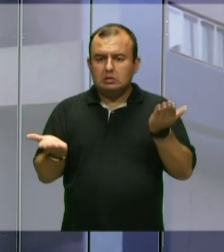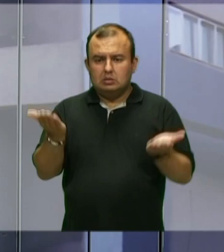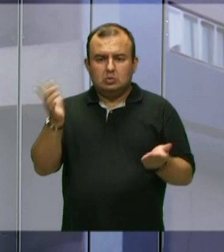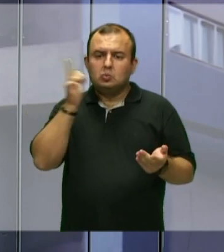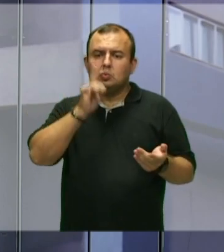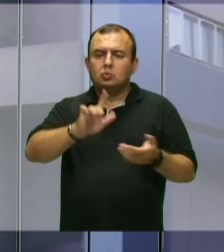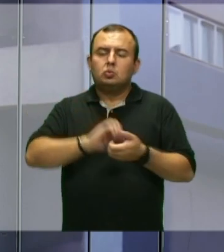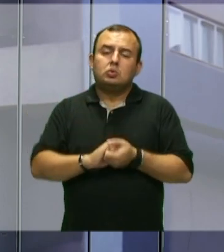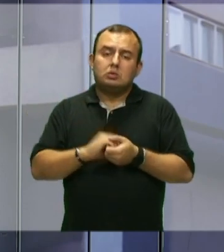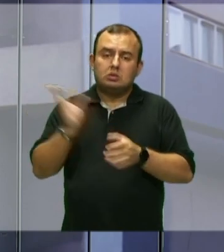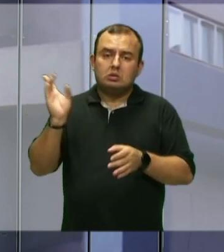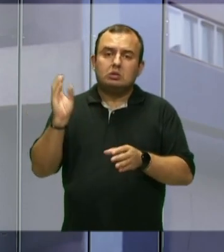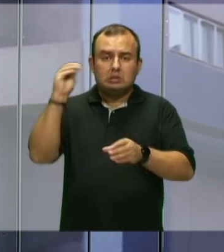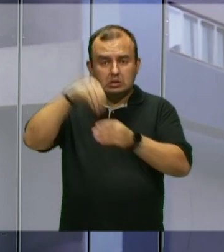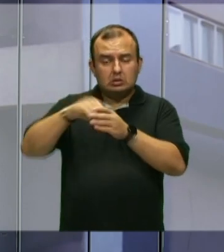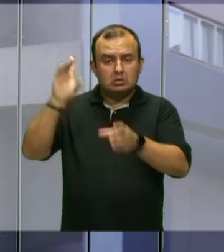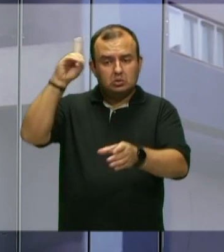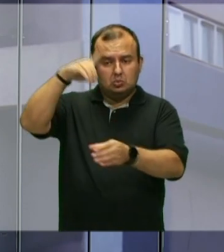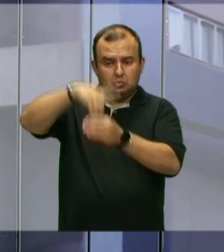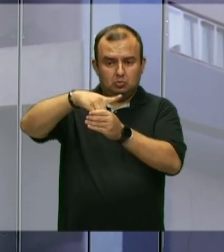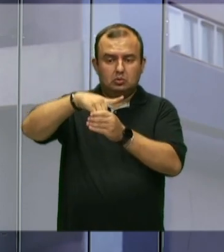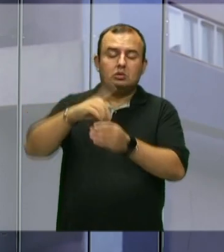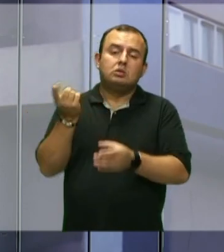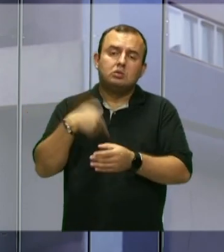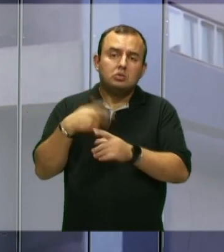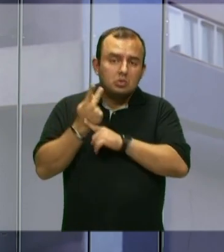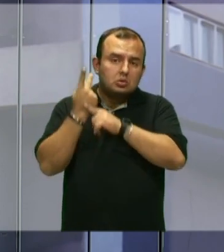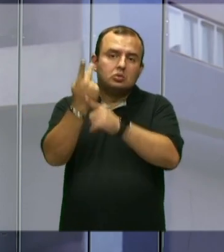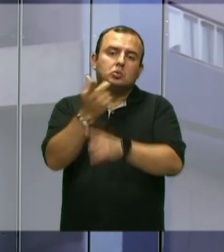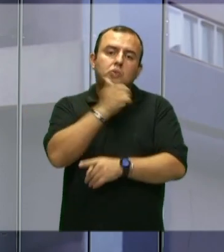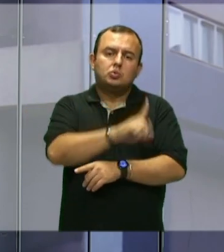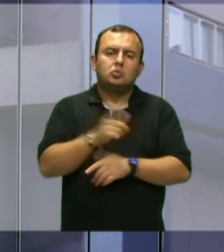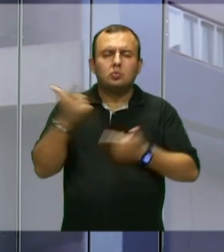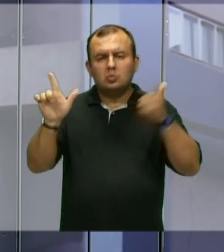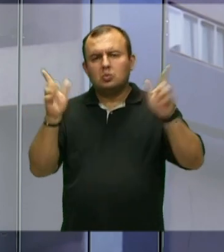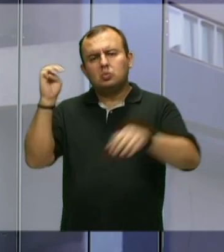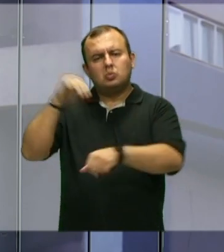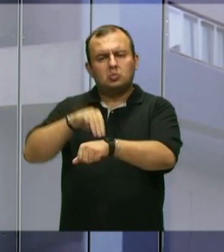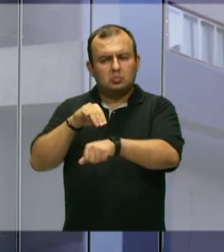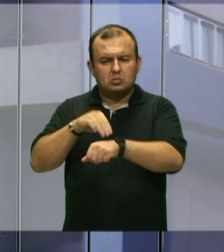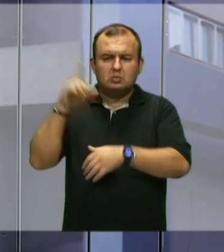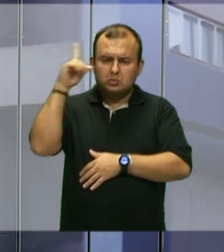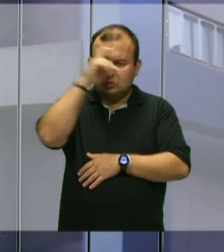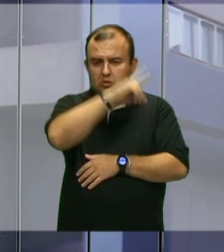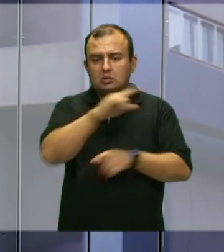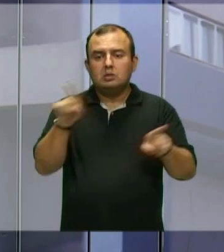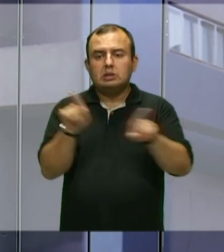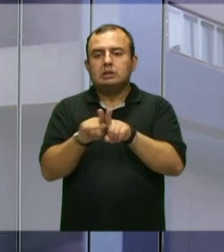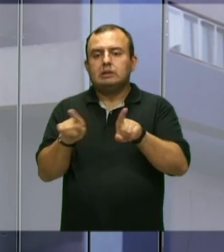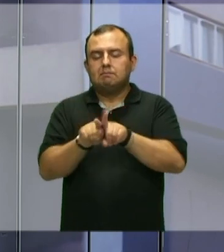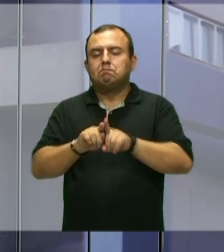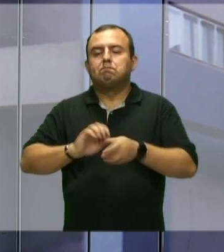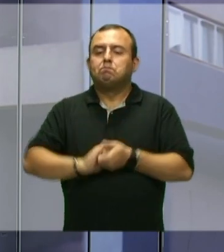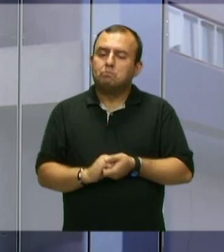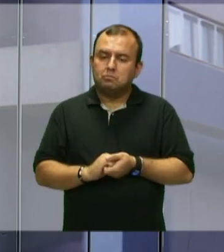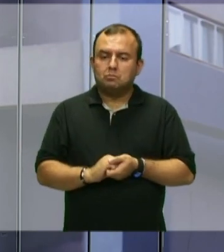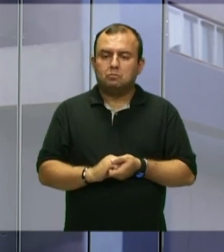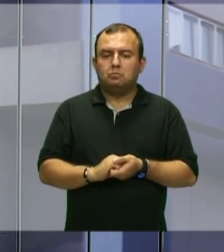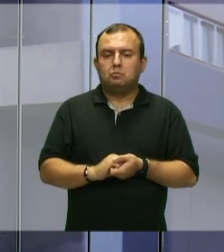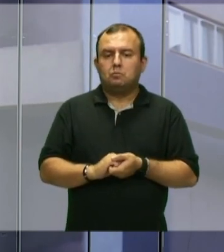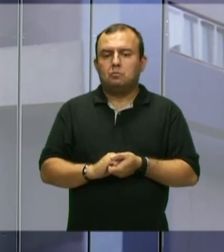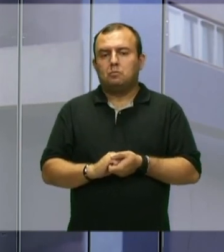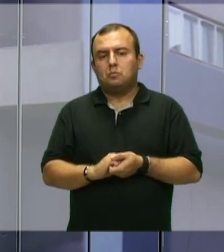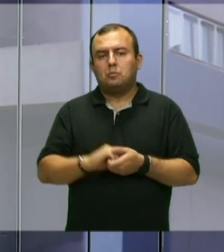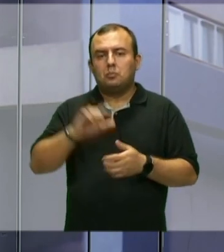né, dentro da democracia. Então foi isso que a gente buscou. Outros momentos difíceis tivemos também, a gente passou por aqui a